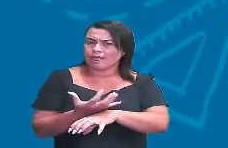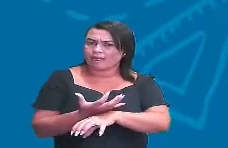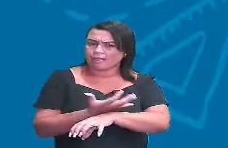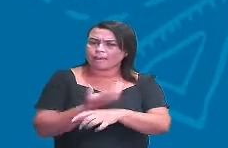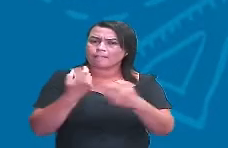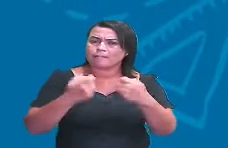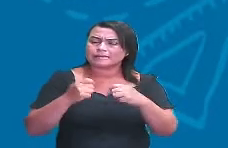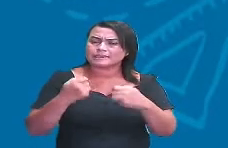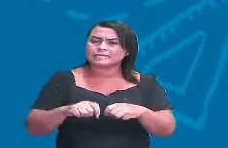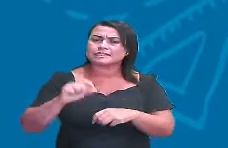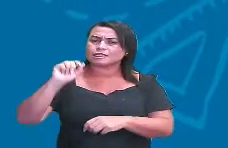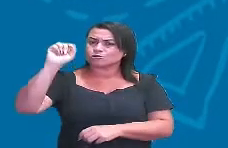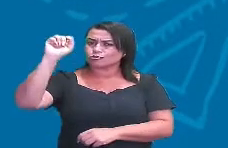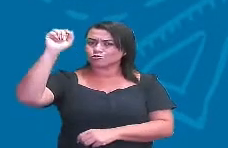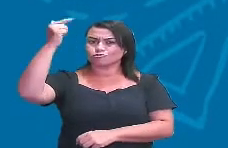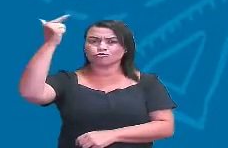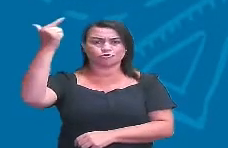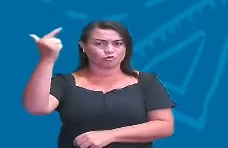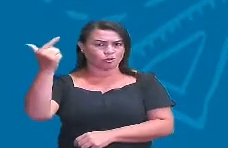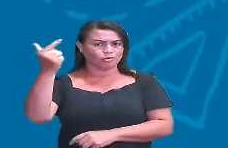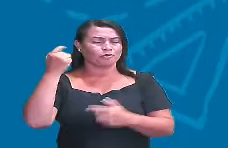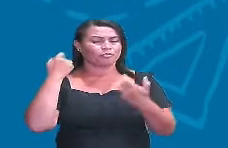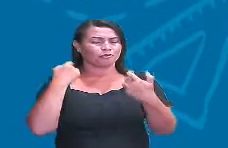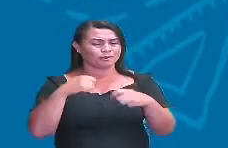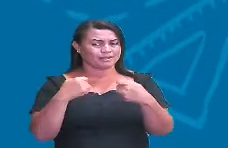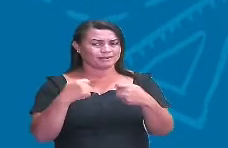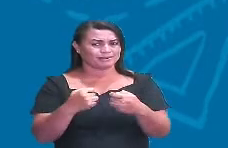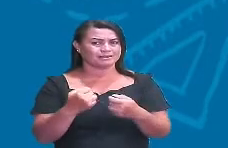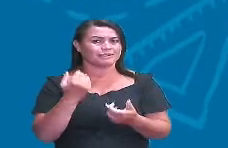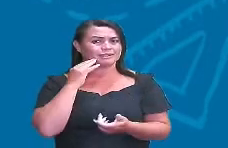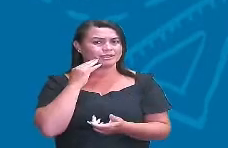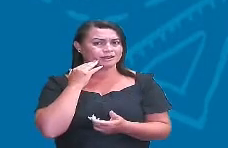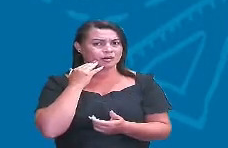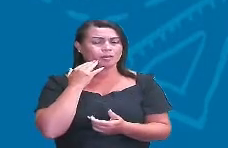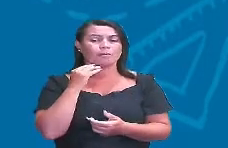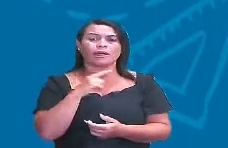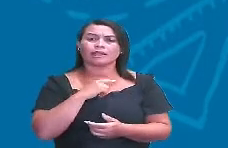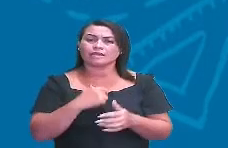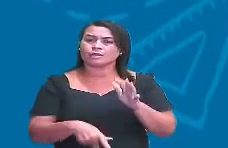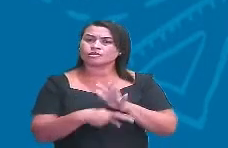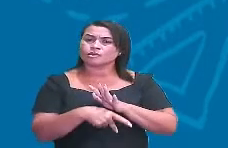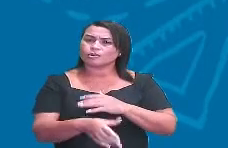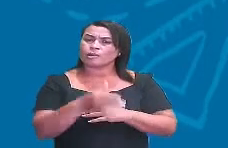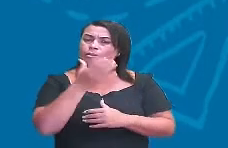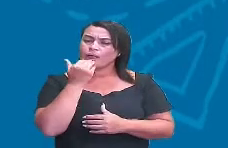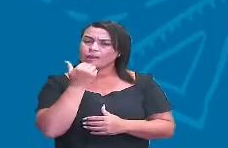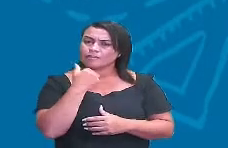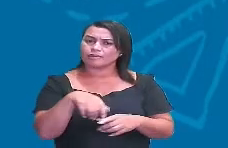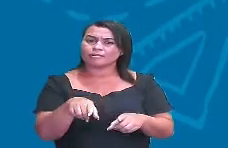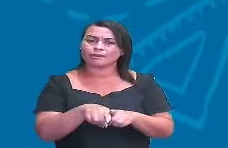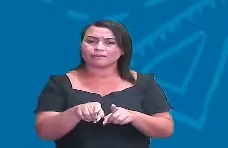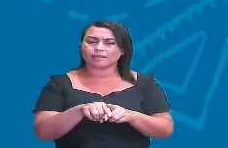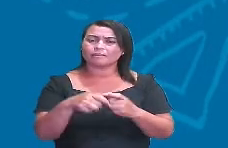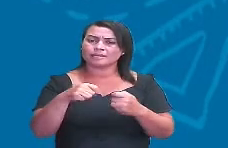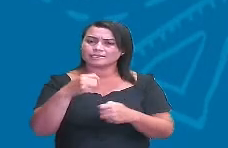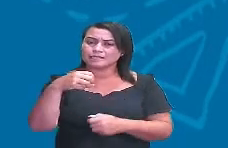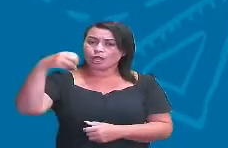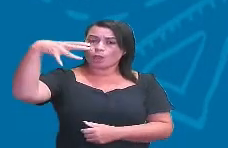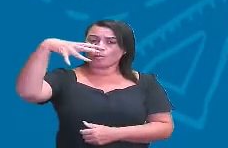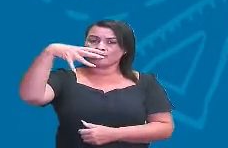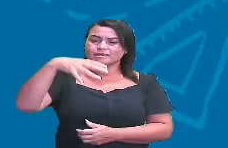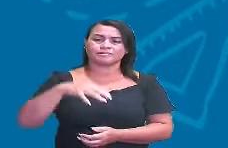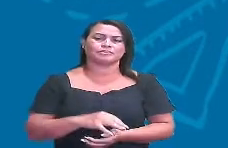de luminosidade, precisam de luz para produzir o seu próprio alimento e então se desenvolverem, tá